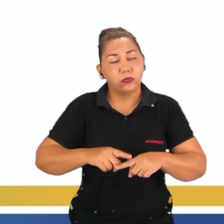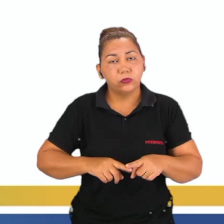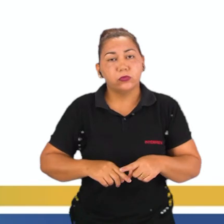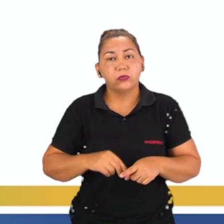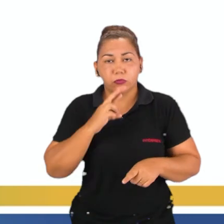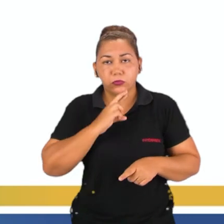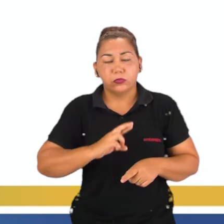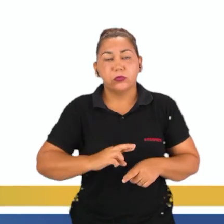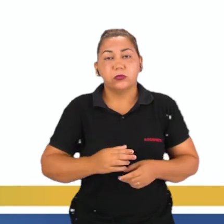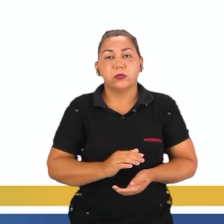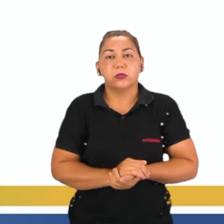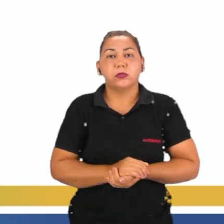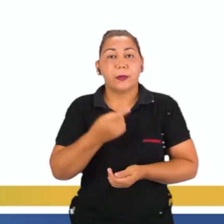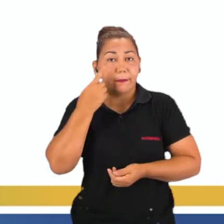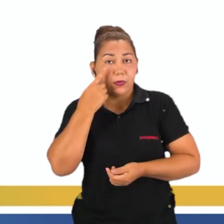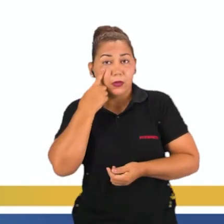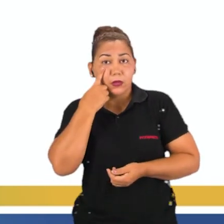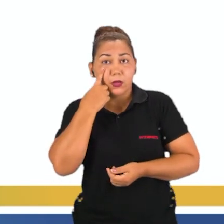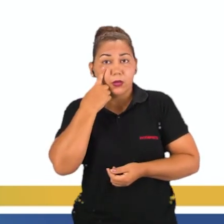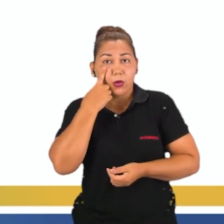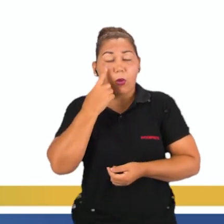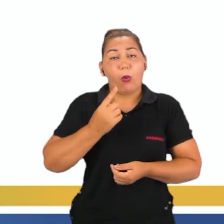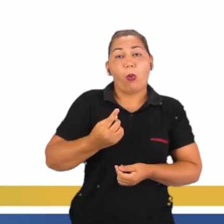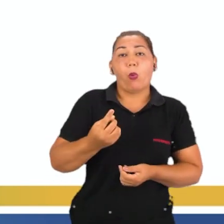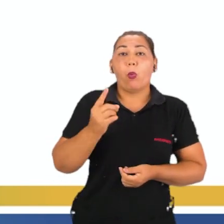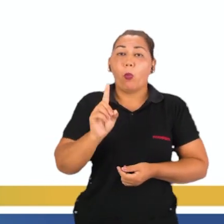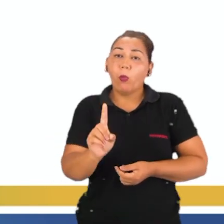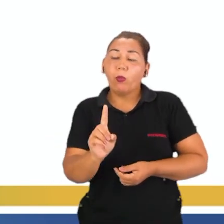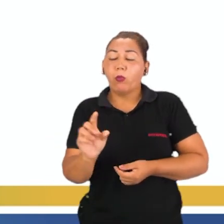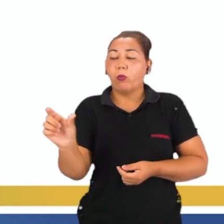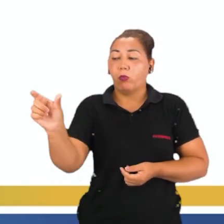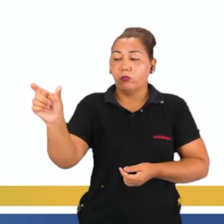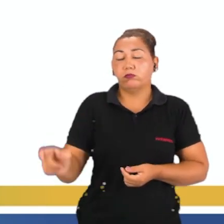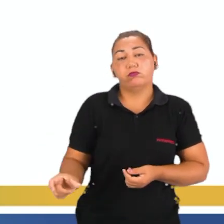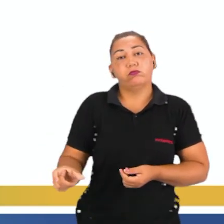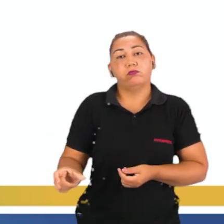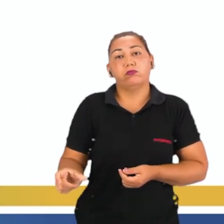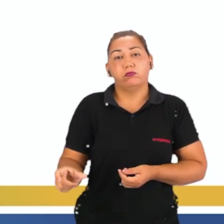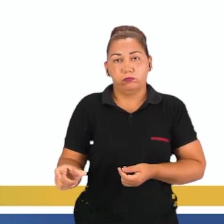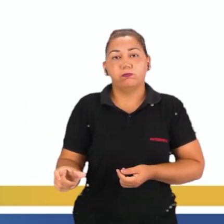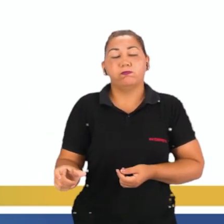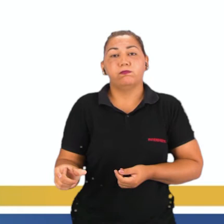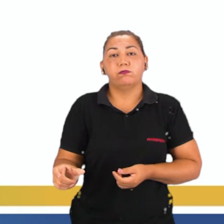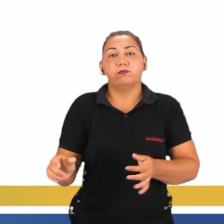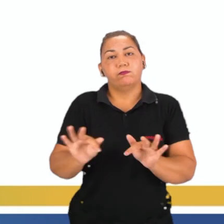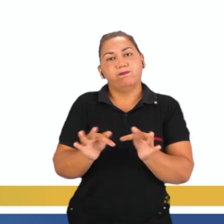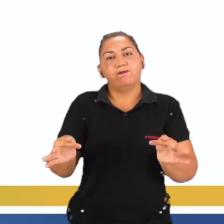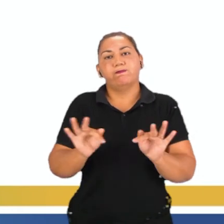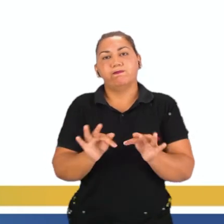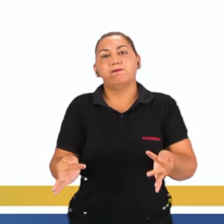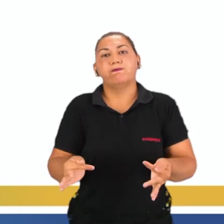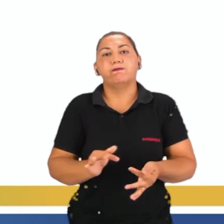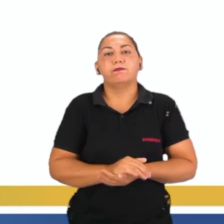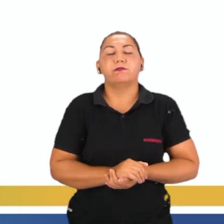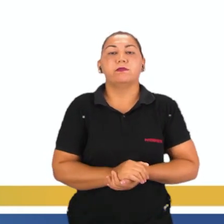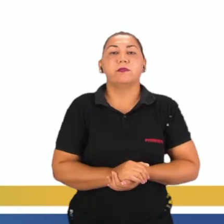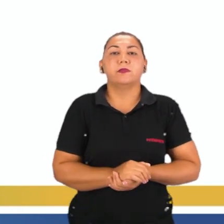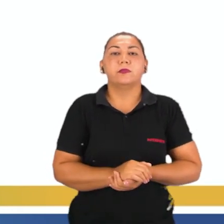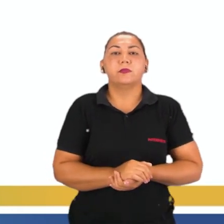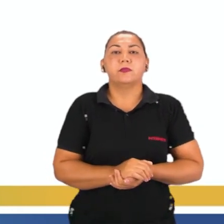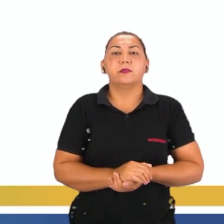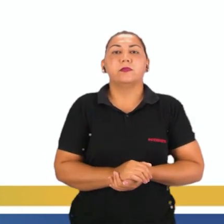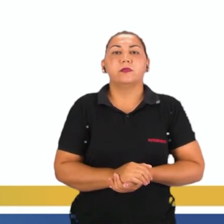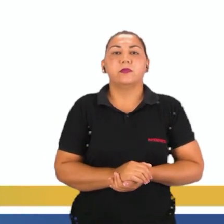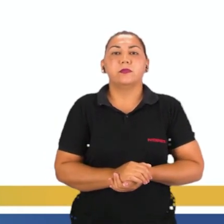Vejam que aqui nós temos apenas um núcleo do sujeito. No caso, temos um sujeito simples. Eu e